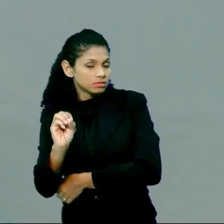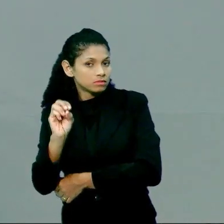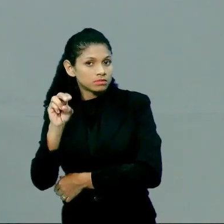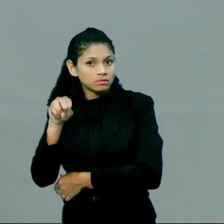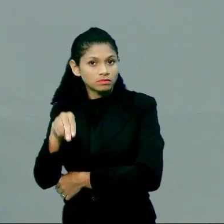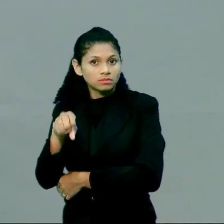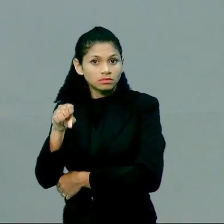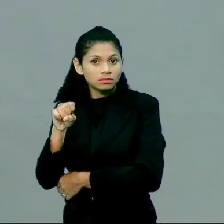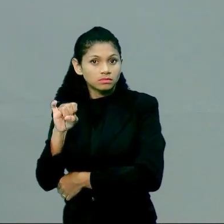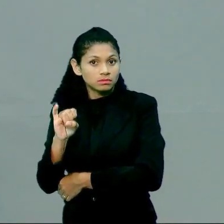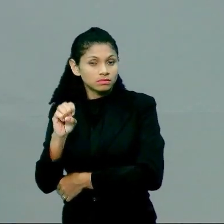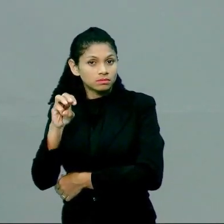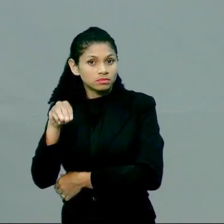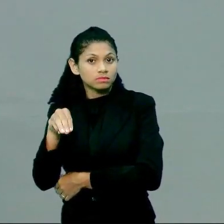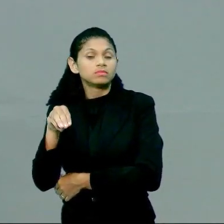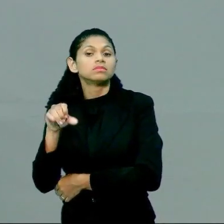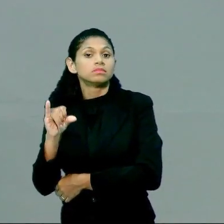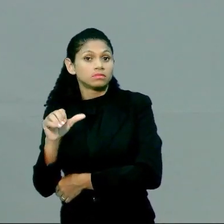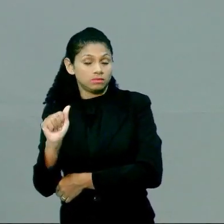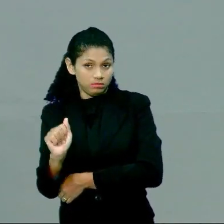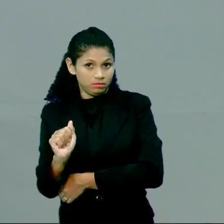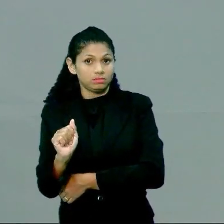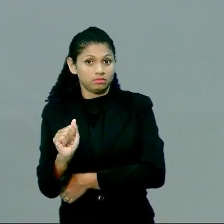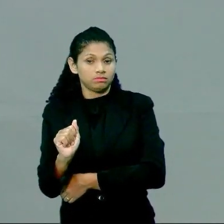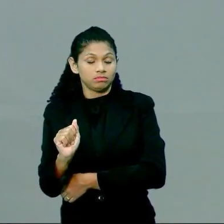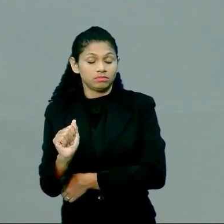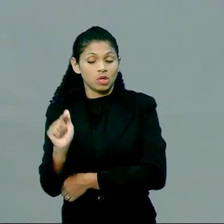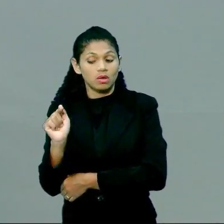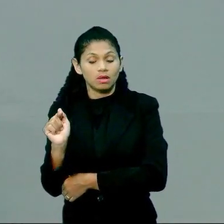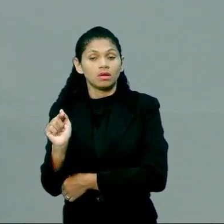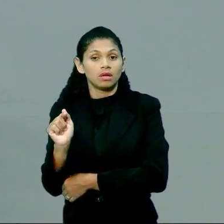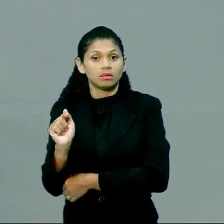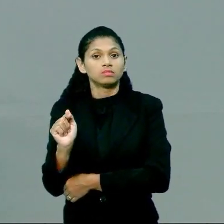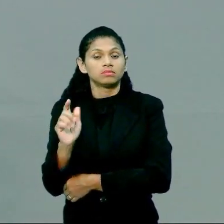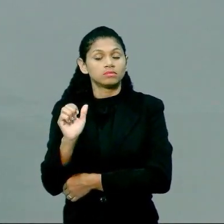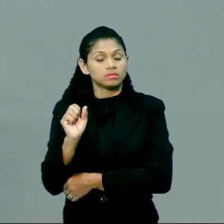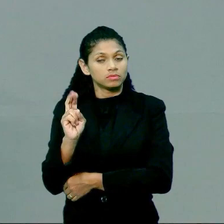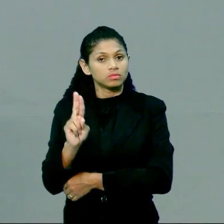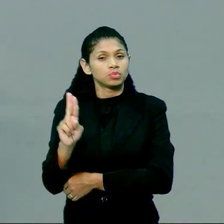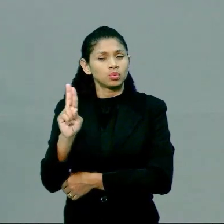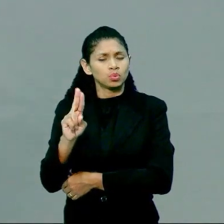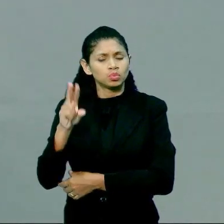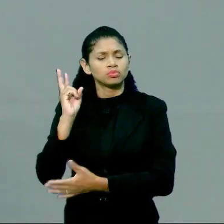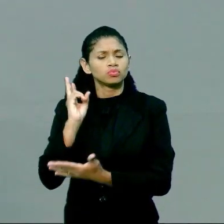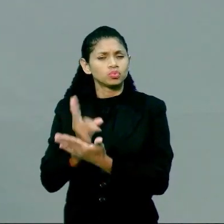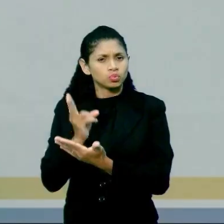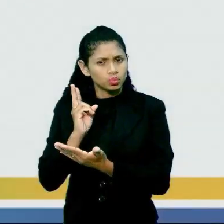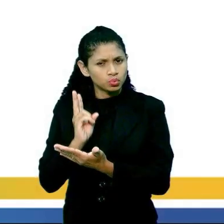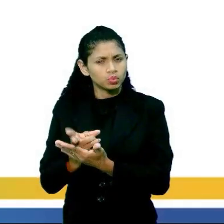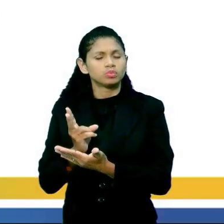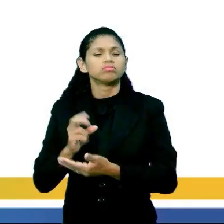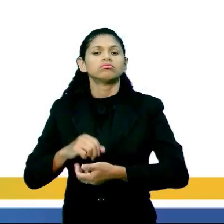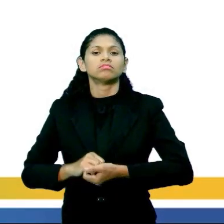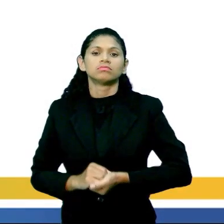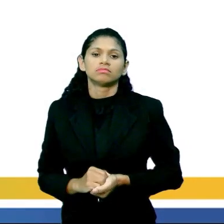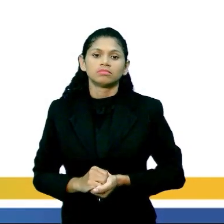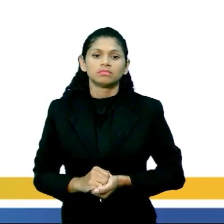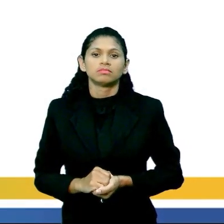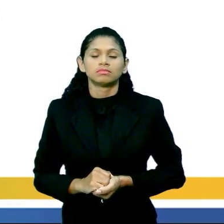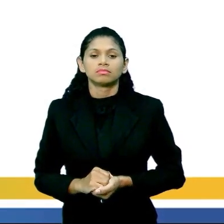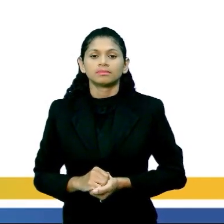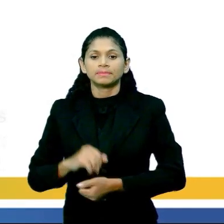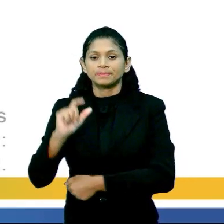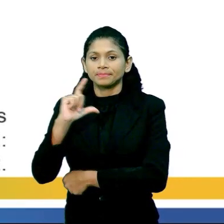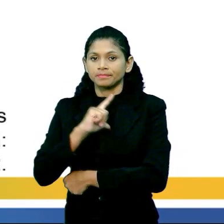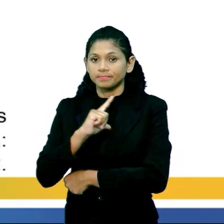texto, mais agradável de se ver, tá? Então, utiliza-se bastante. Então, nós temos a